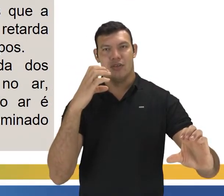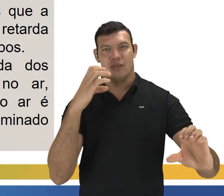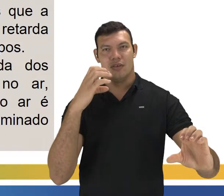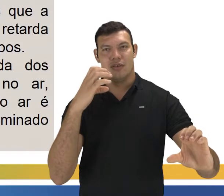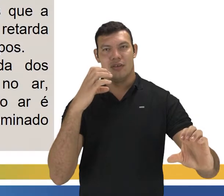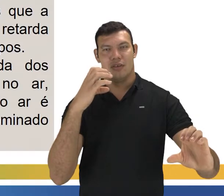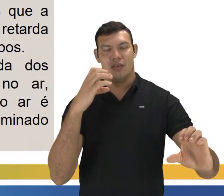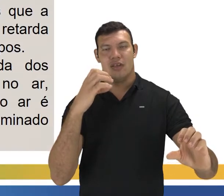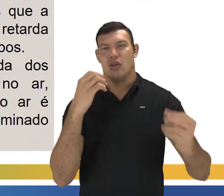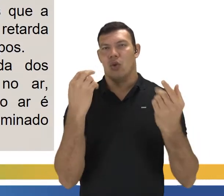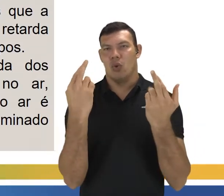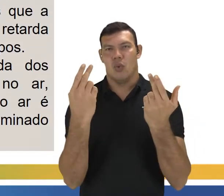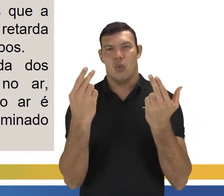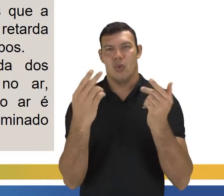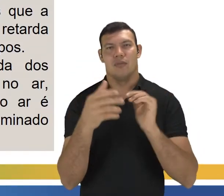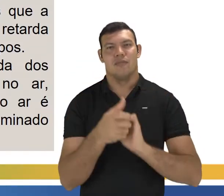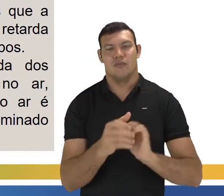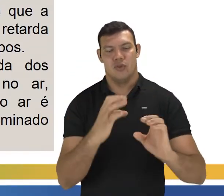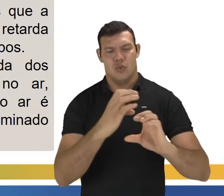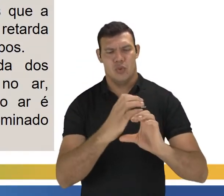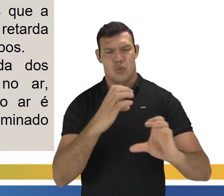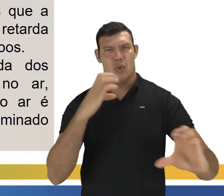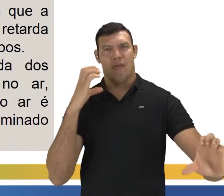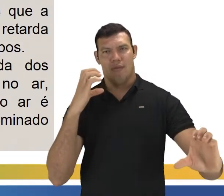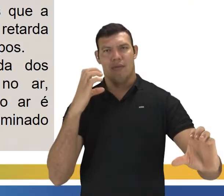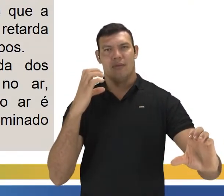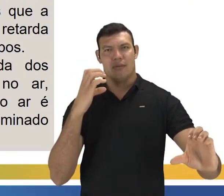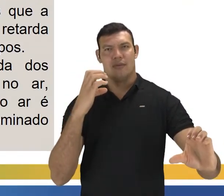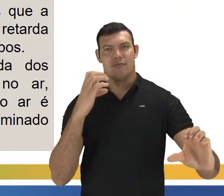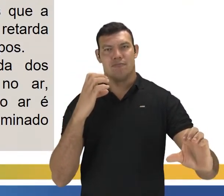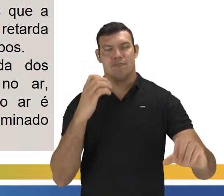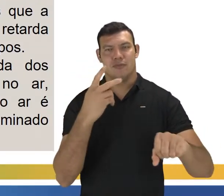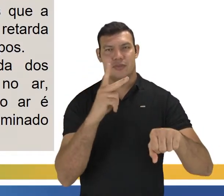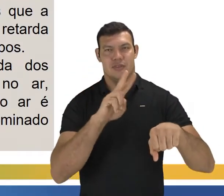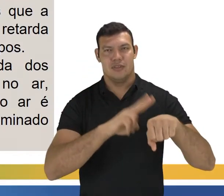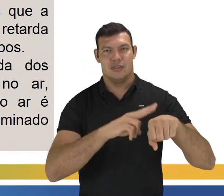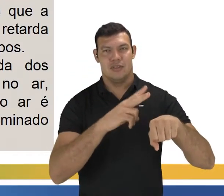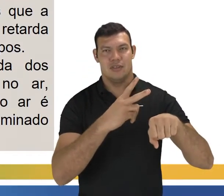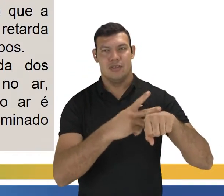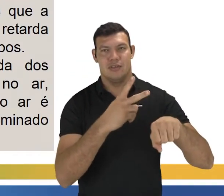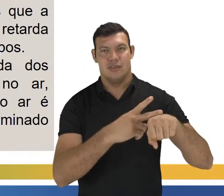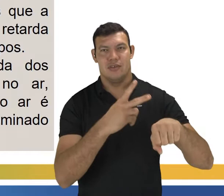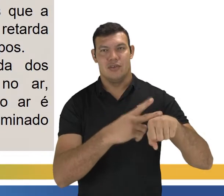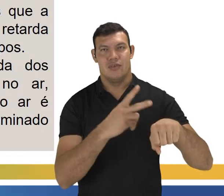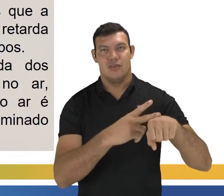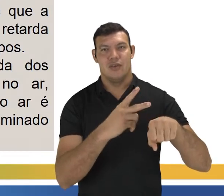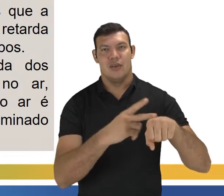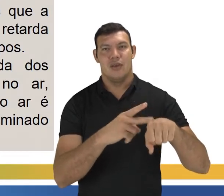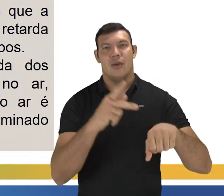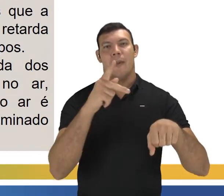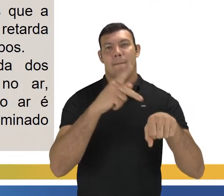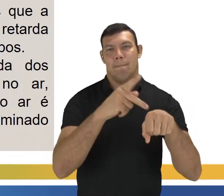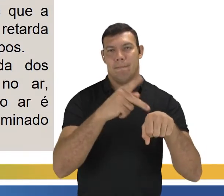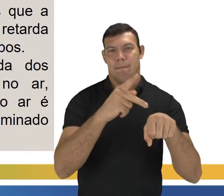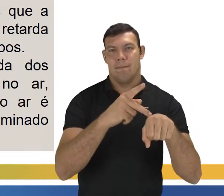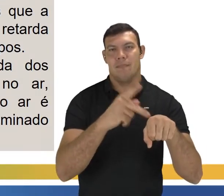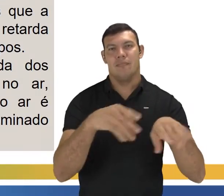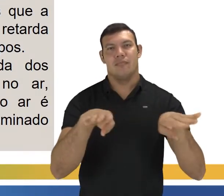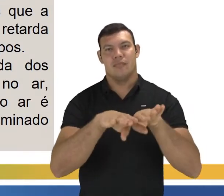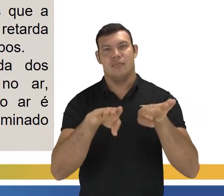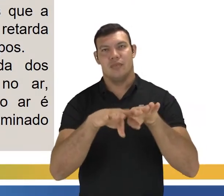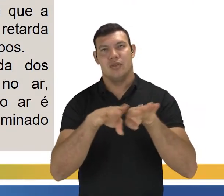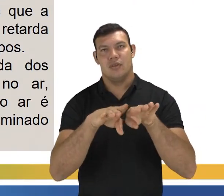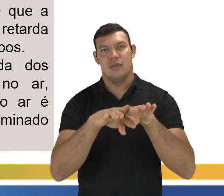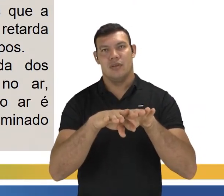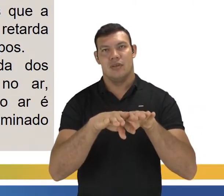girar o frasco né galileu fez isso ele pegou um tubo de vidro e nesse tudo ele colocou uma pedra e colocou uma pena e ele